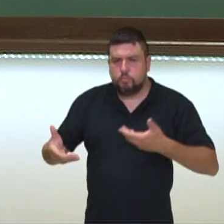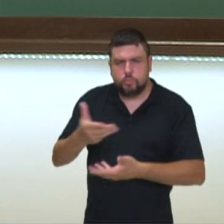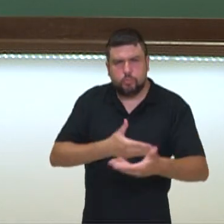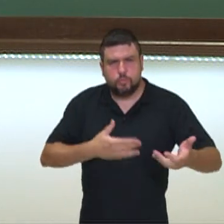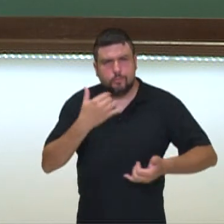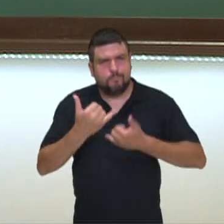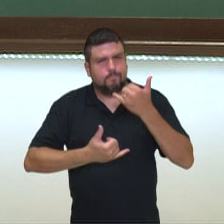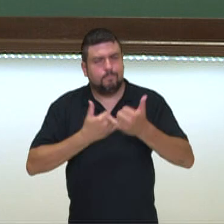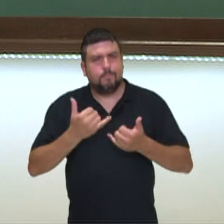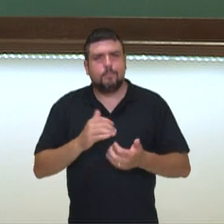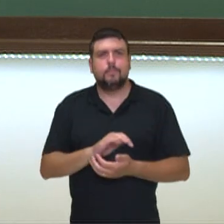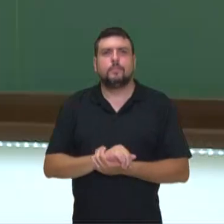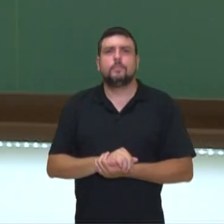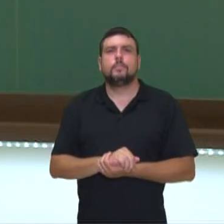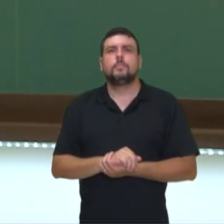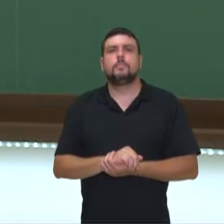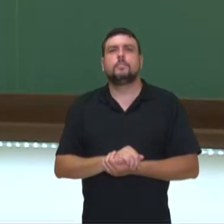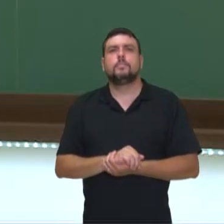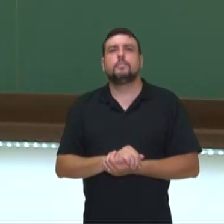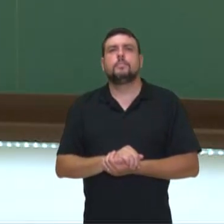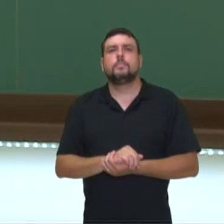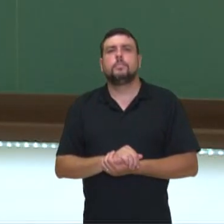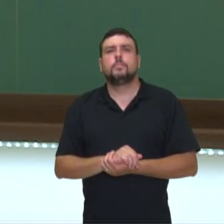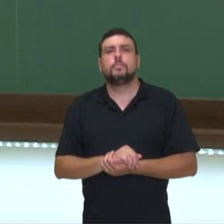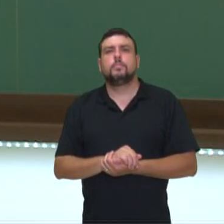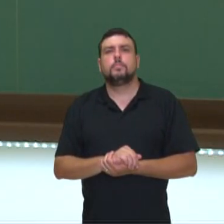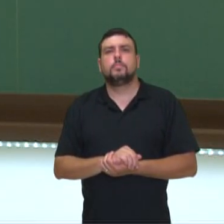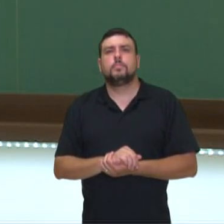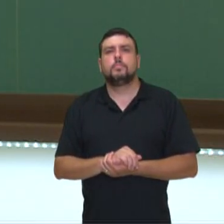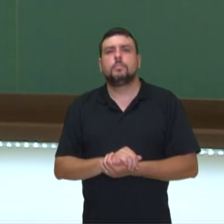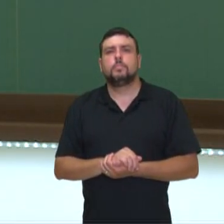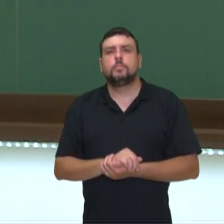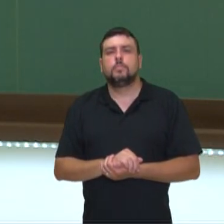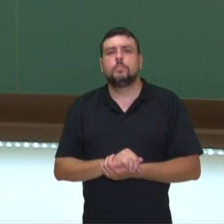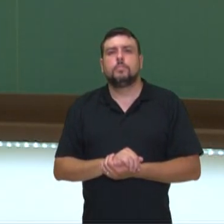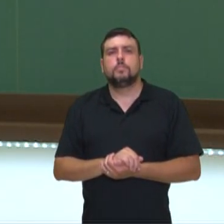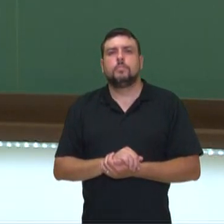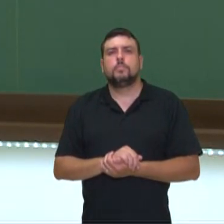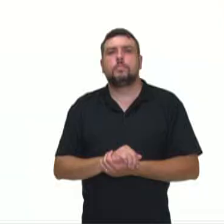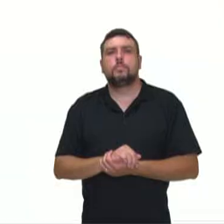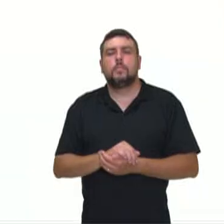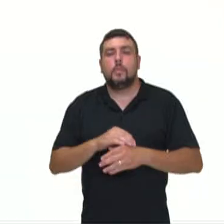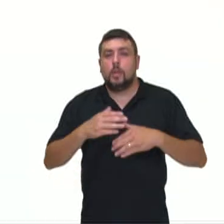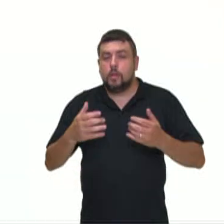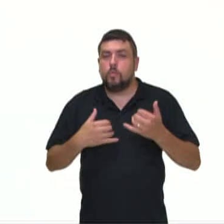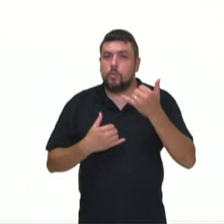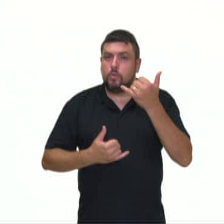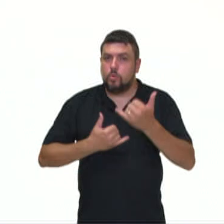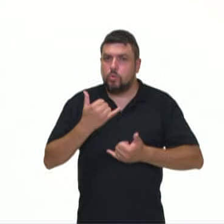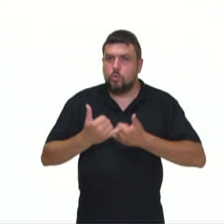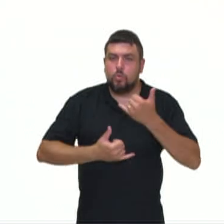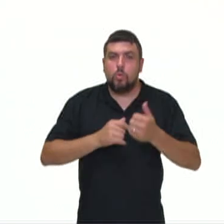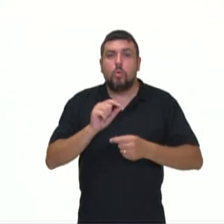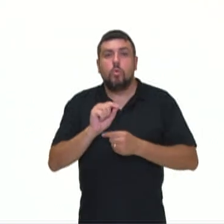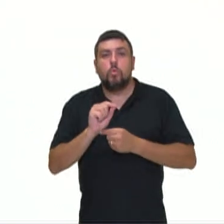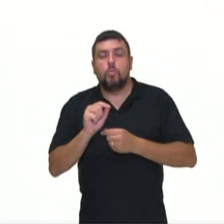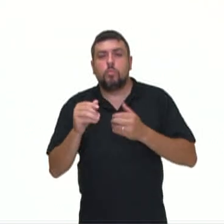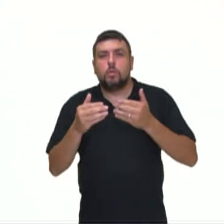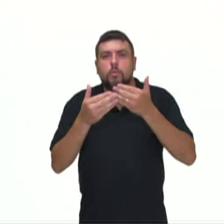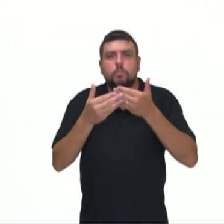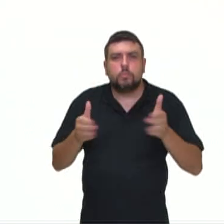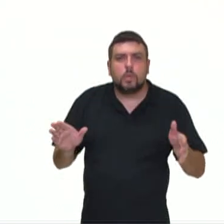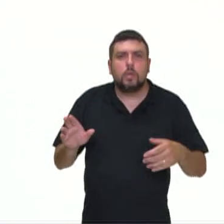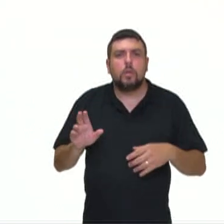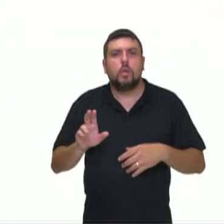divertirem. Jogos de quebra-gelo e integração. São jogos de abertura, nomes,